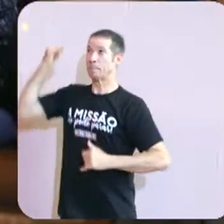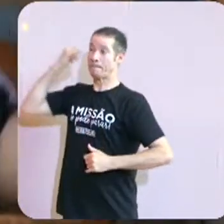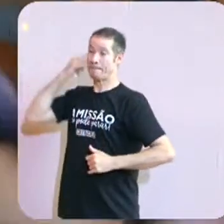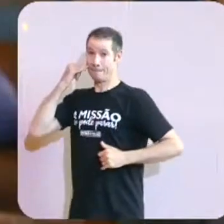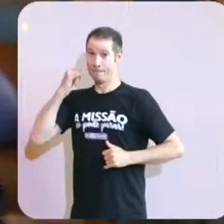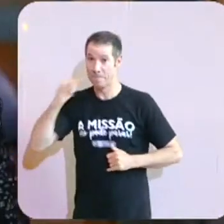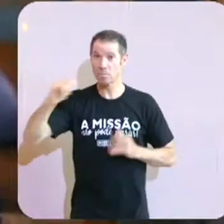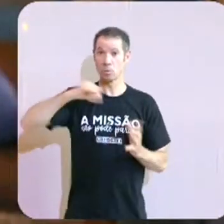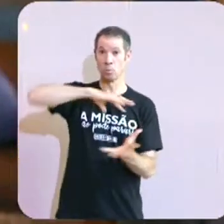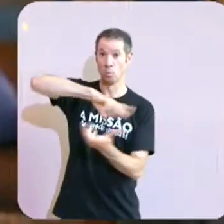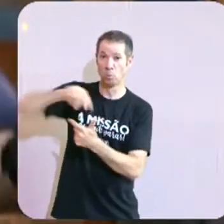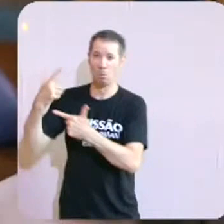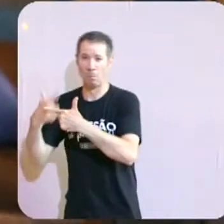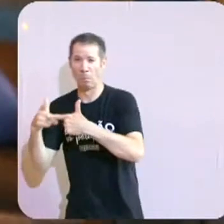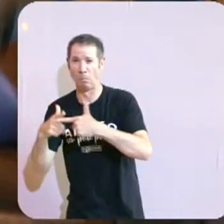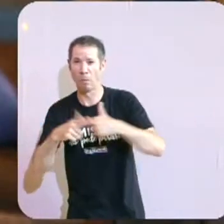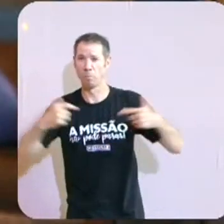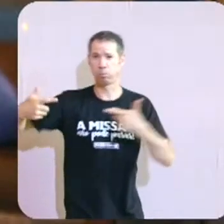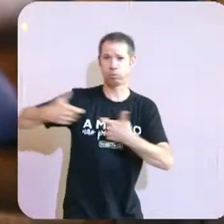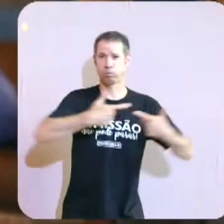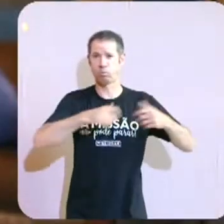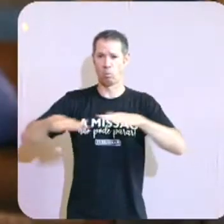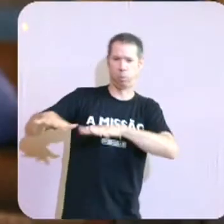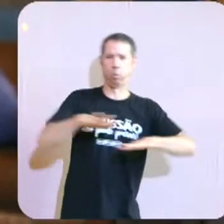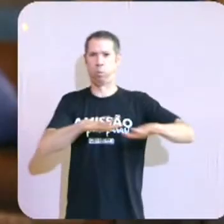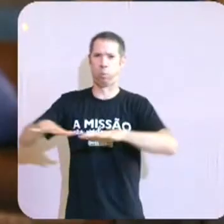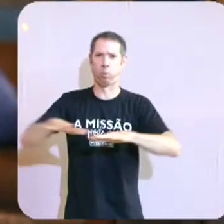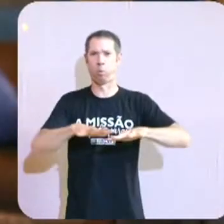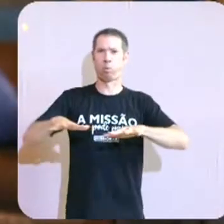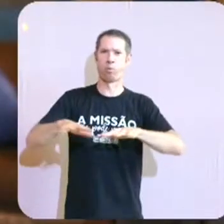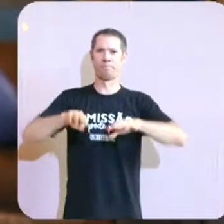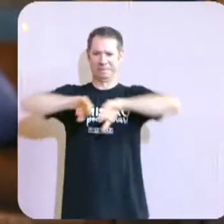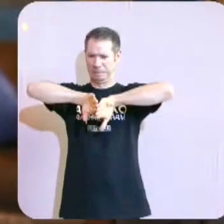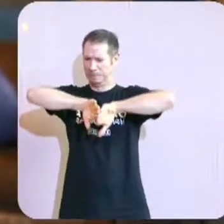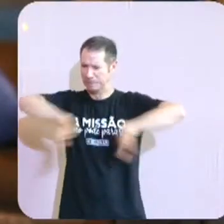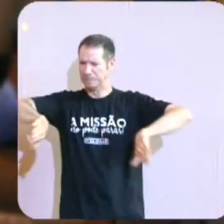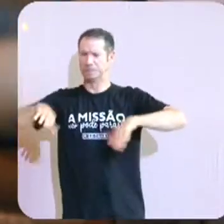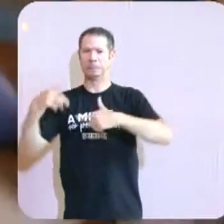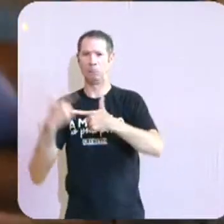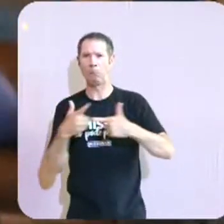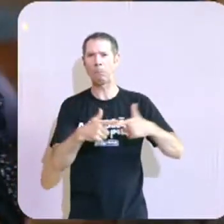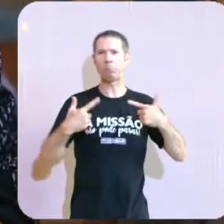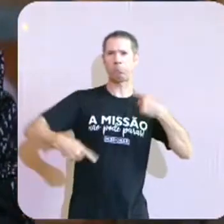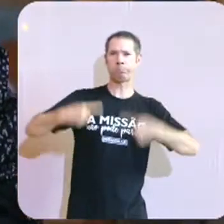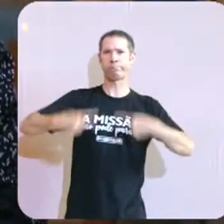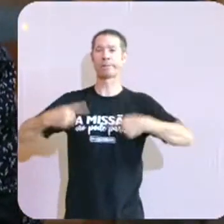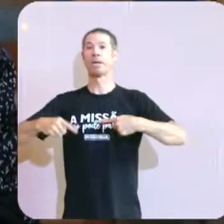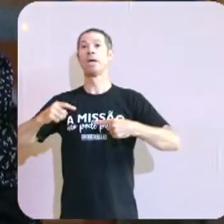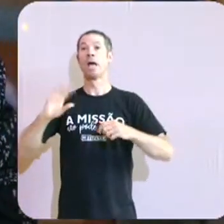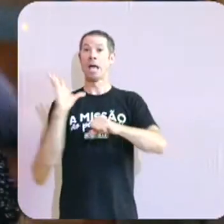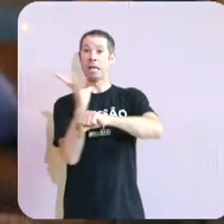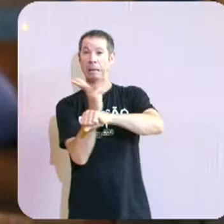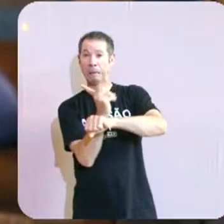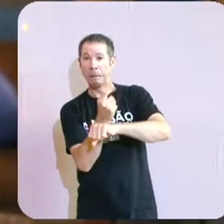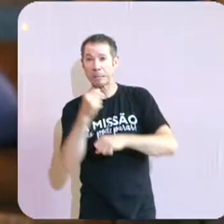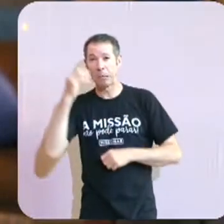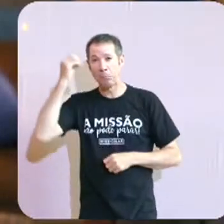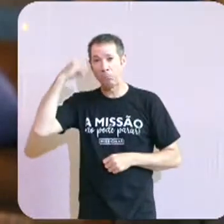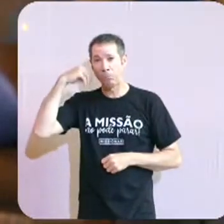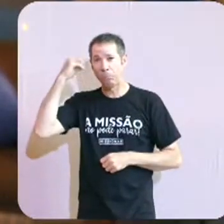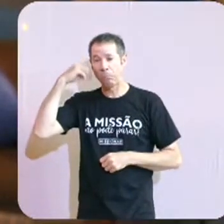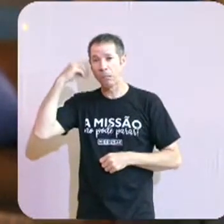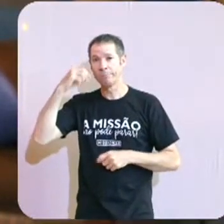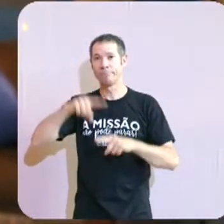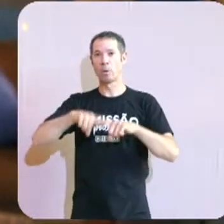que o mundo enfrentaria crises, guerras, terremotos, divisões, que a igreja acabaria por se fragilizar